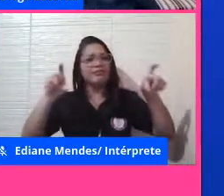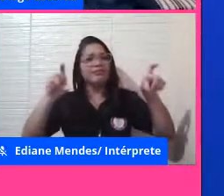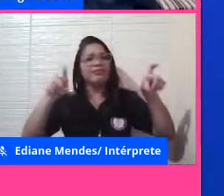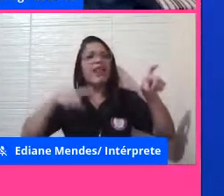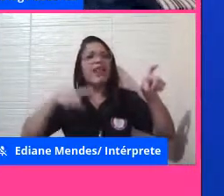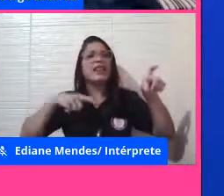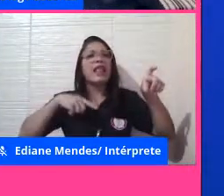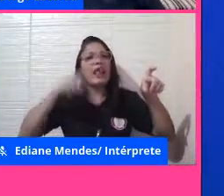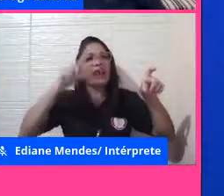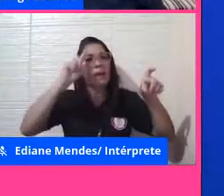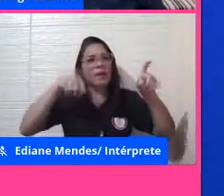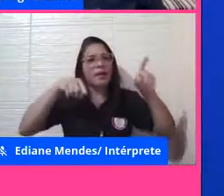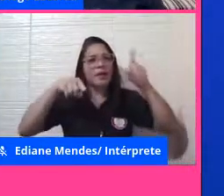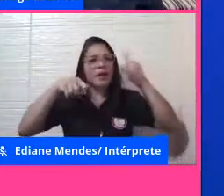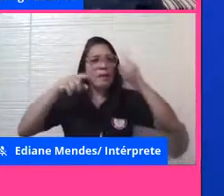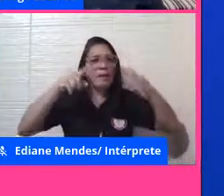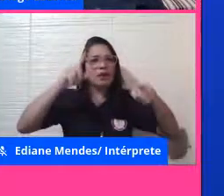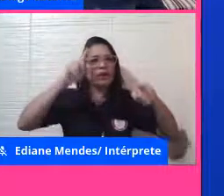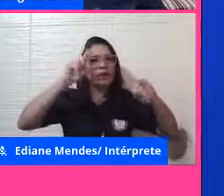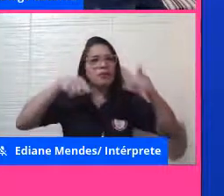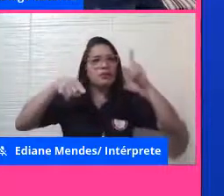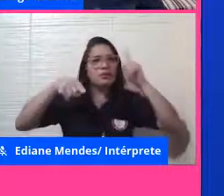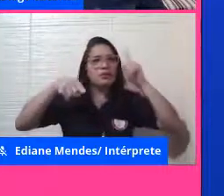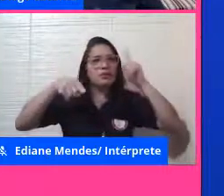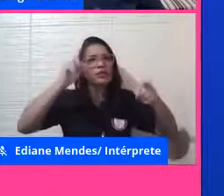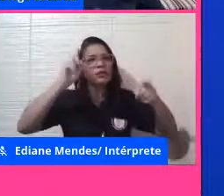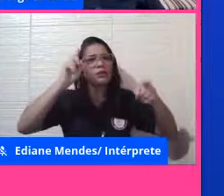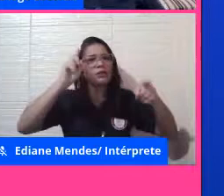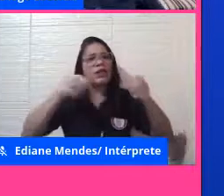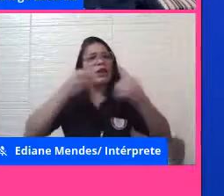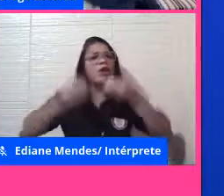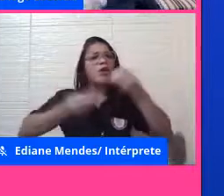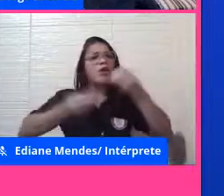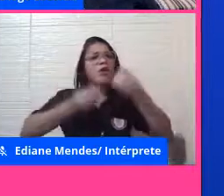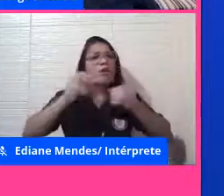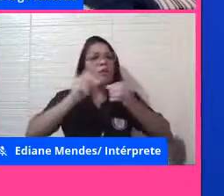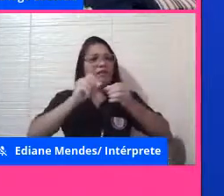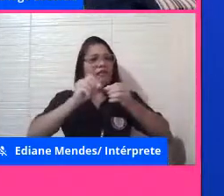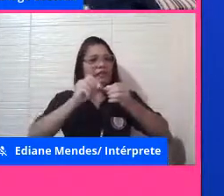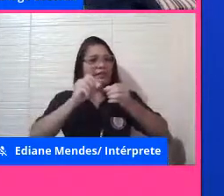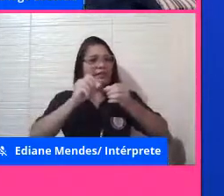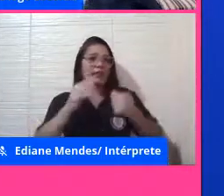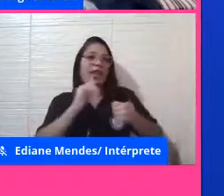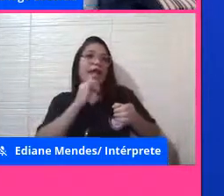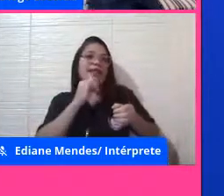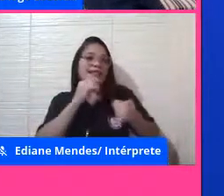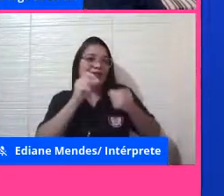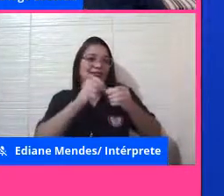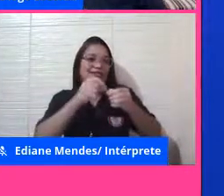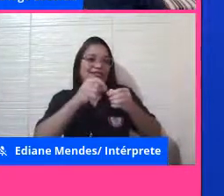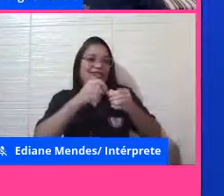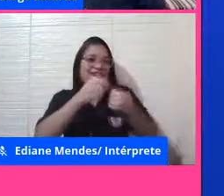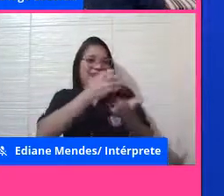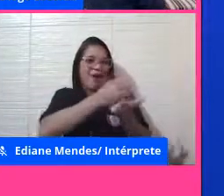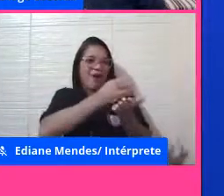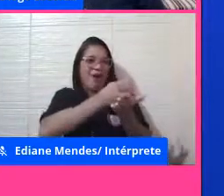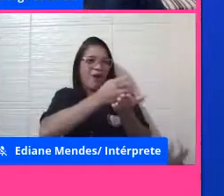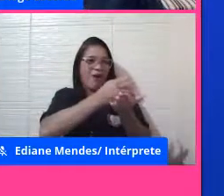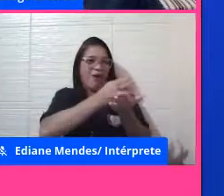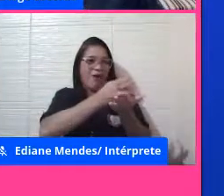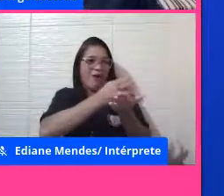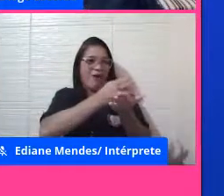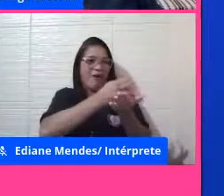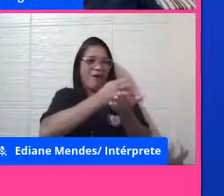comandos, né? Então, para a gente fazer esse copo especificamente, ele vai criar um scratch, né? Vai criar um